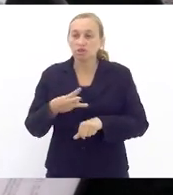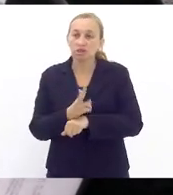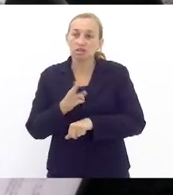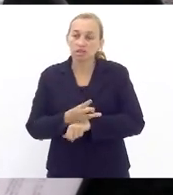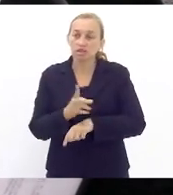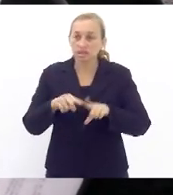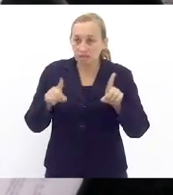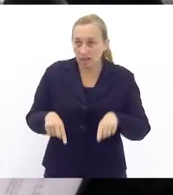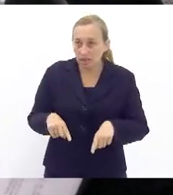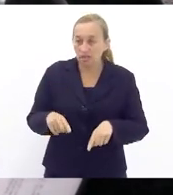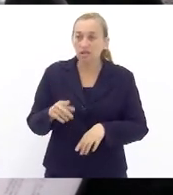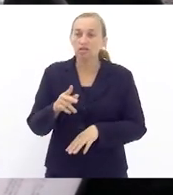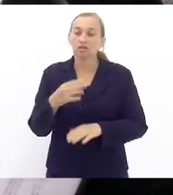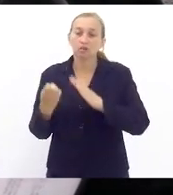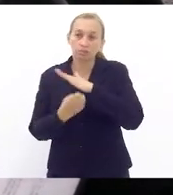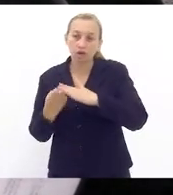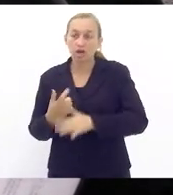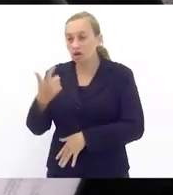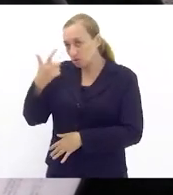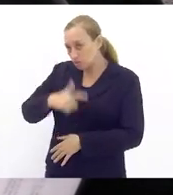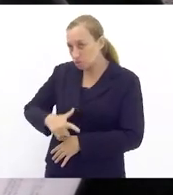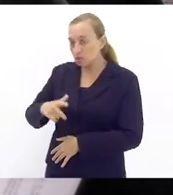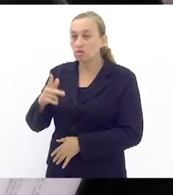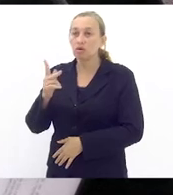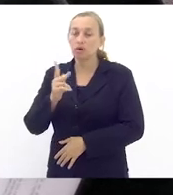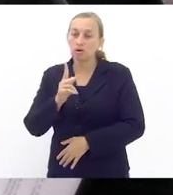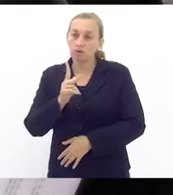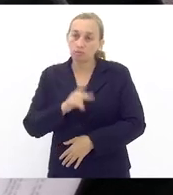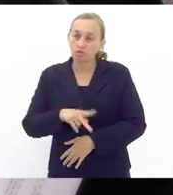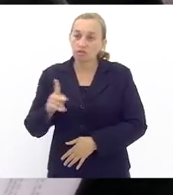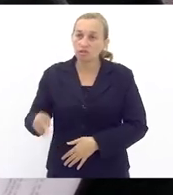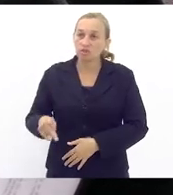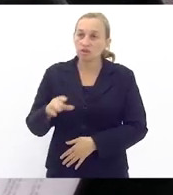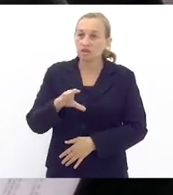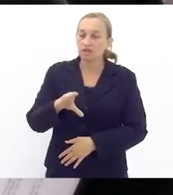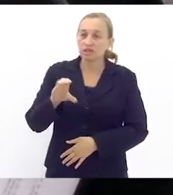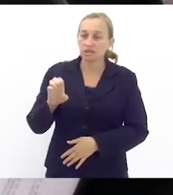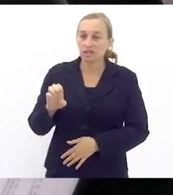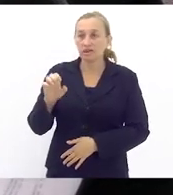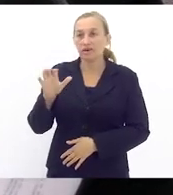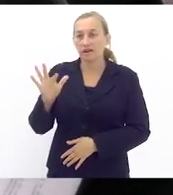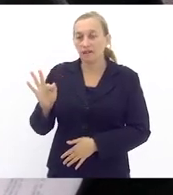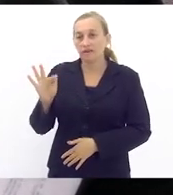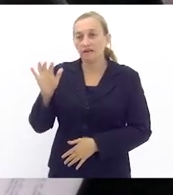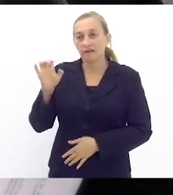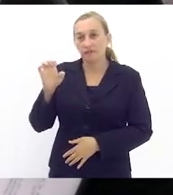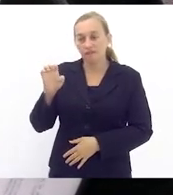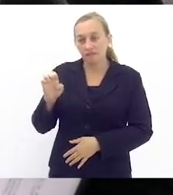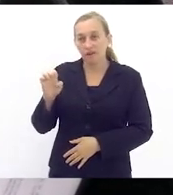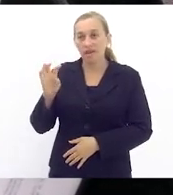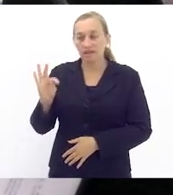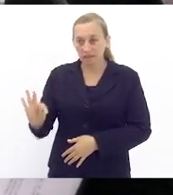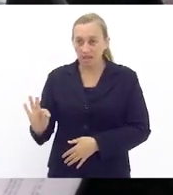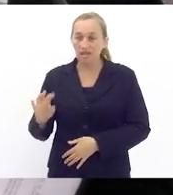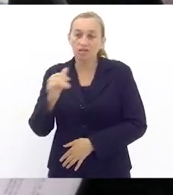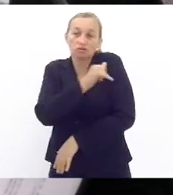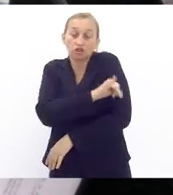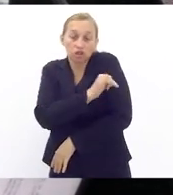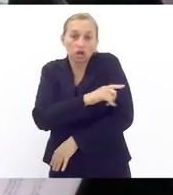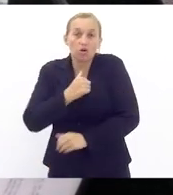sou né professora de uma rede Federal de ensino do CEFET Rio de Janeiro eu sei eu acompanhei quando